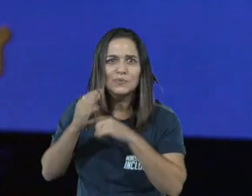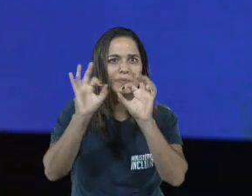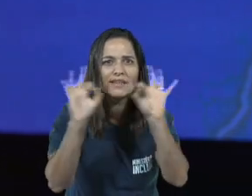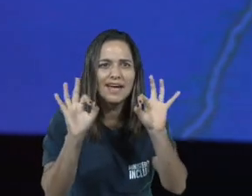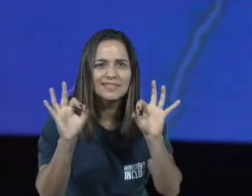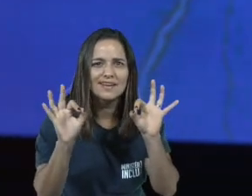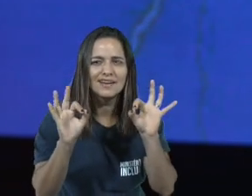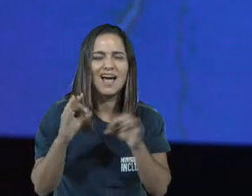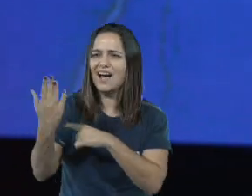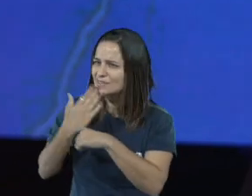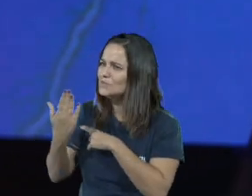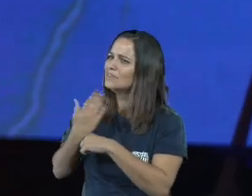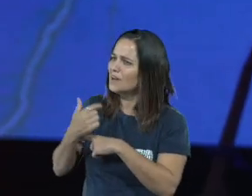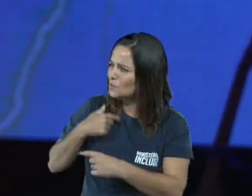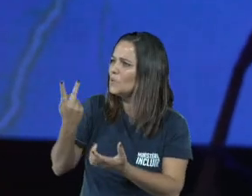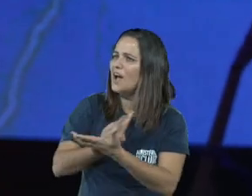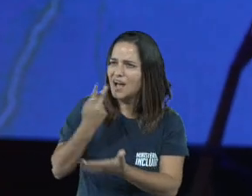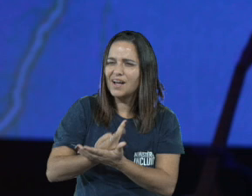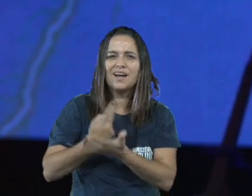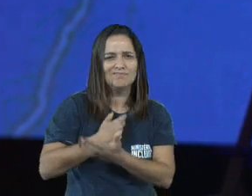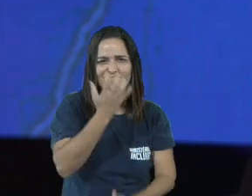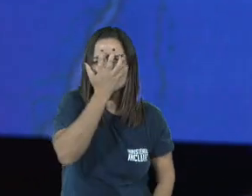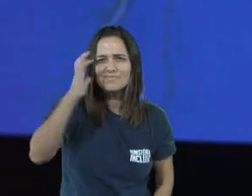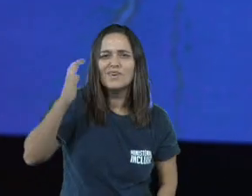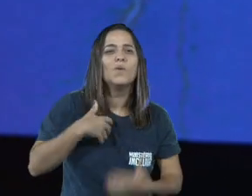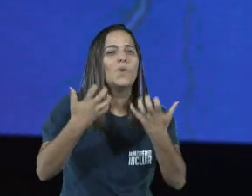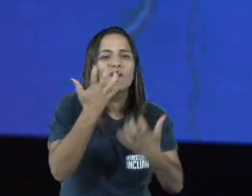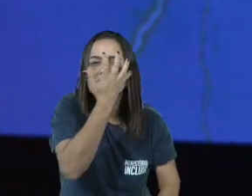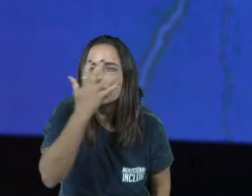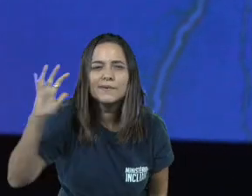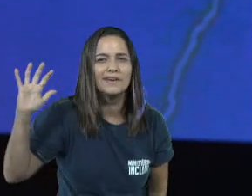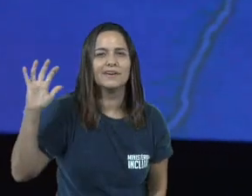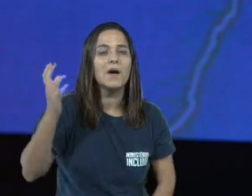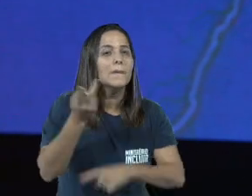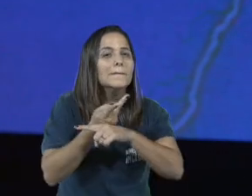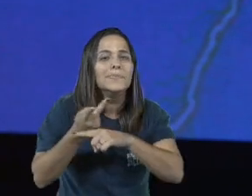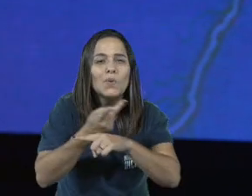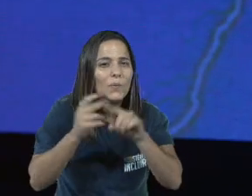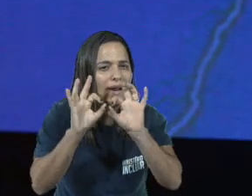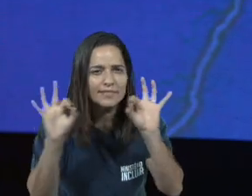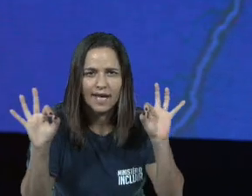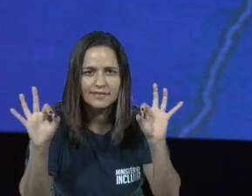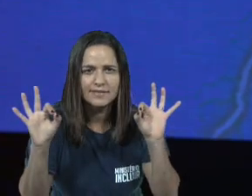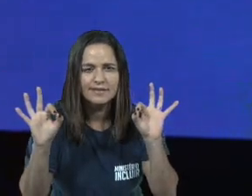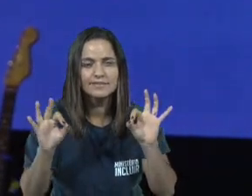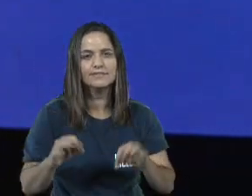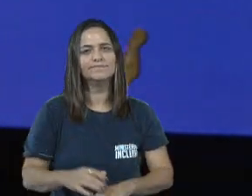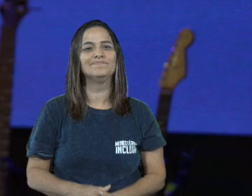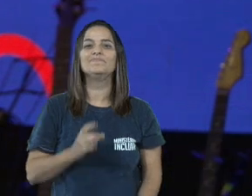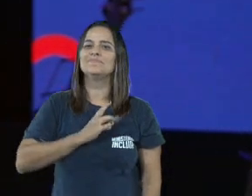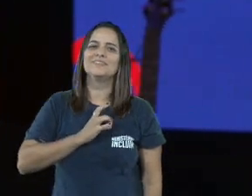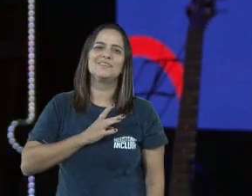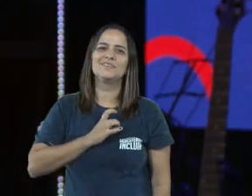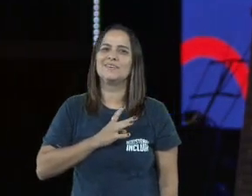uma faça hoje mas eu quero ser uma verdade e eu quero ser um homem de vidro transparente mostrar quem eu sou porque eu acredito